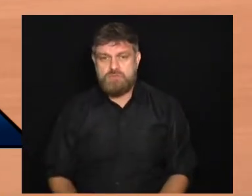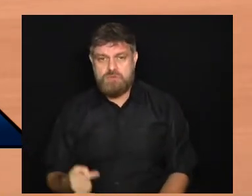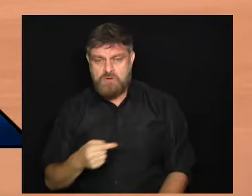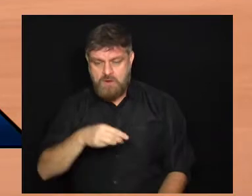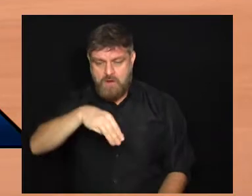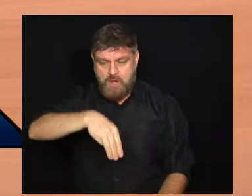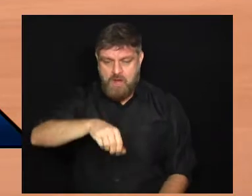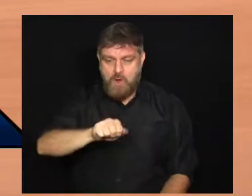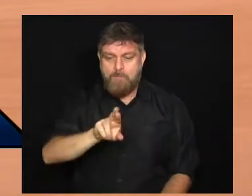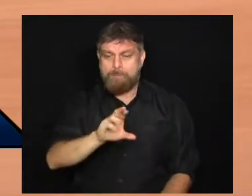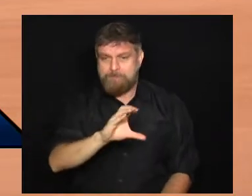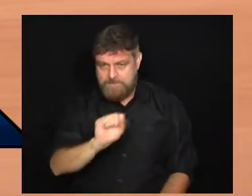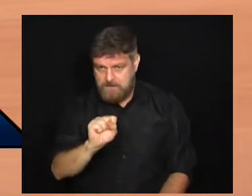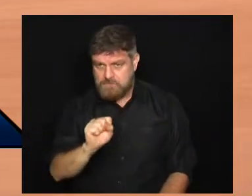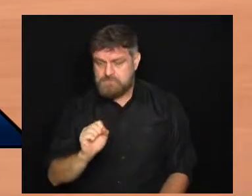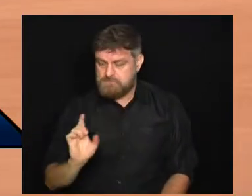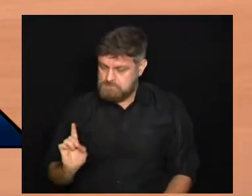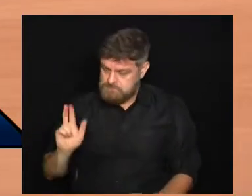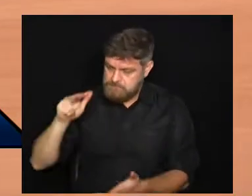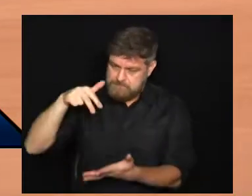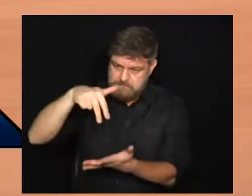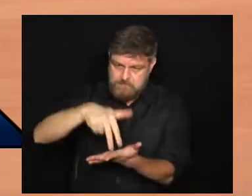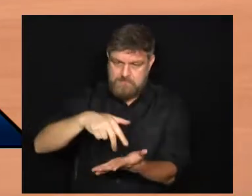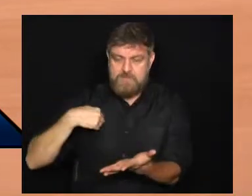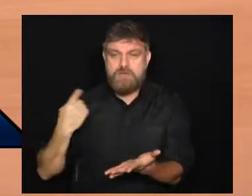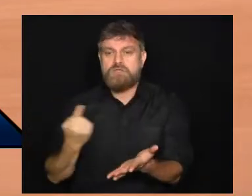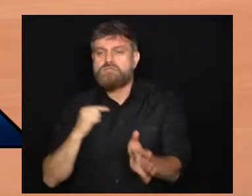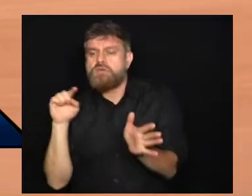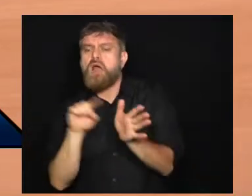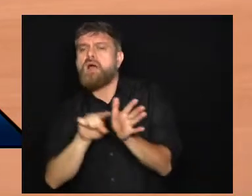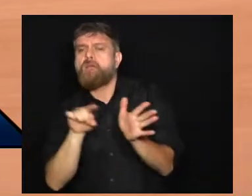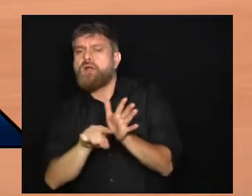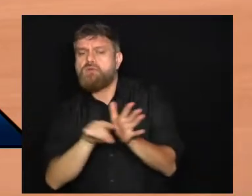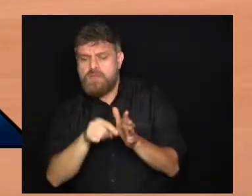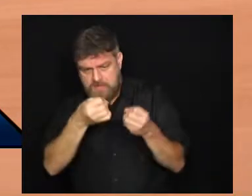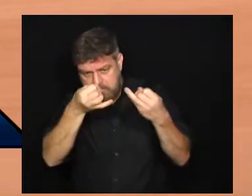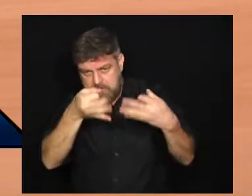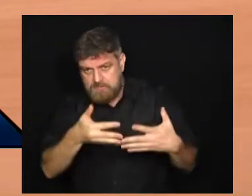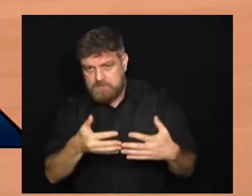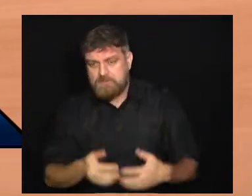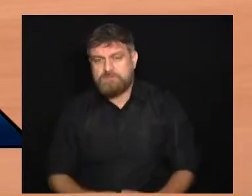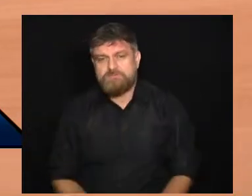Pimenta, para que ele viesse aqui esclarecer para nós a situação. Ele,